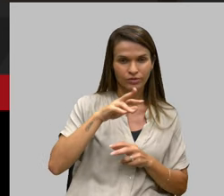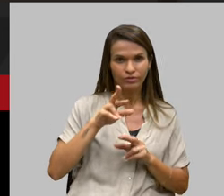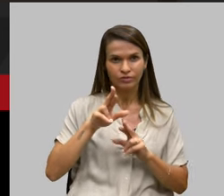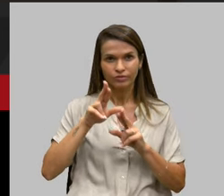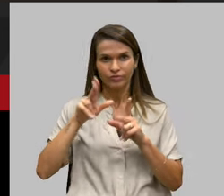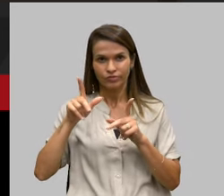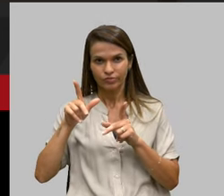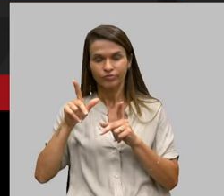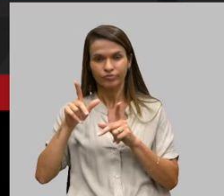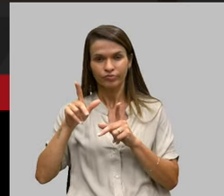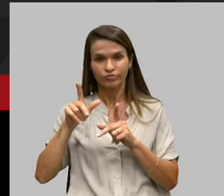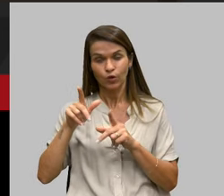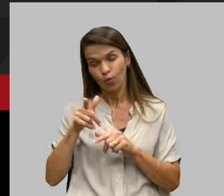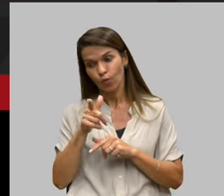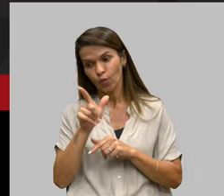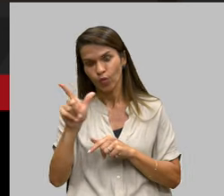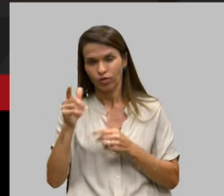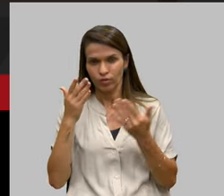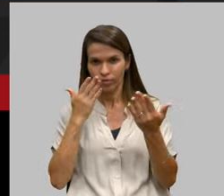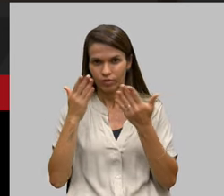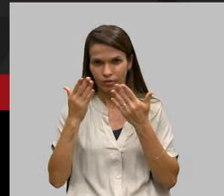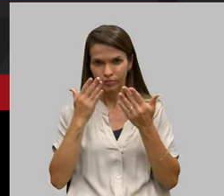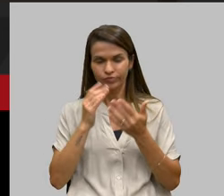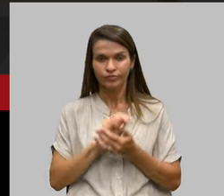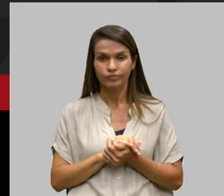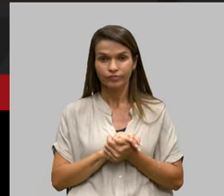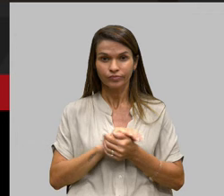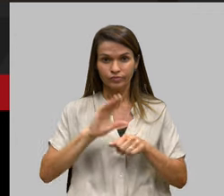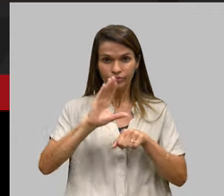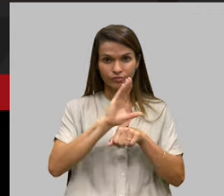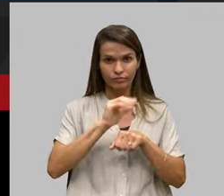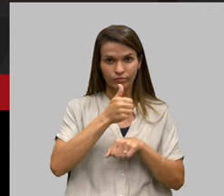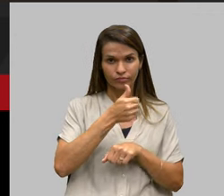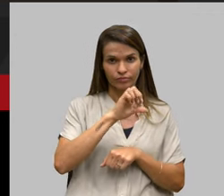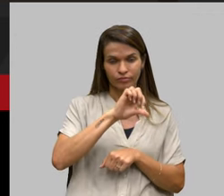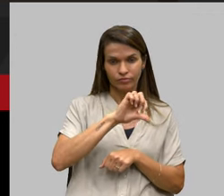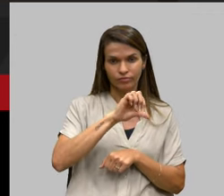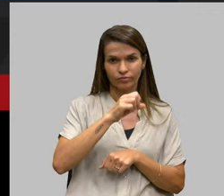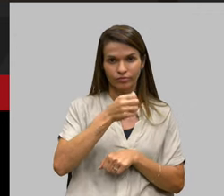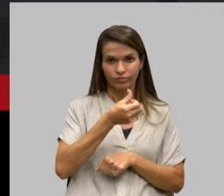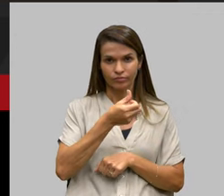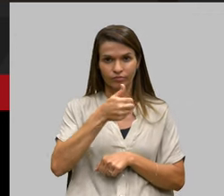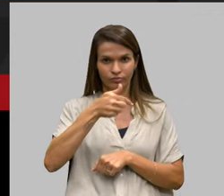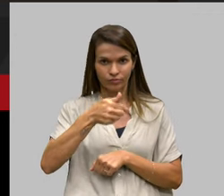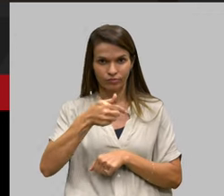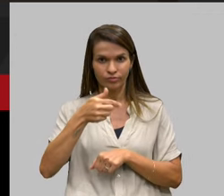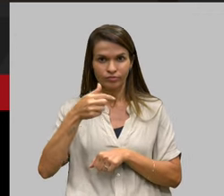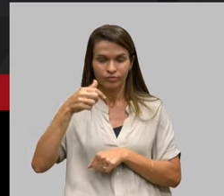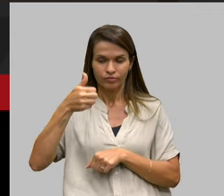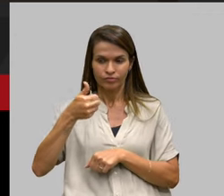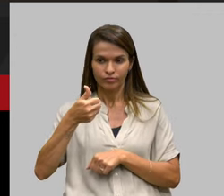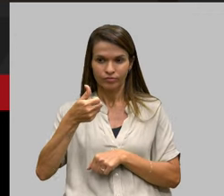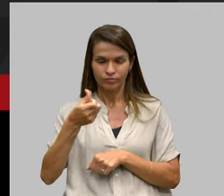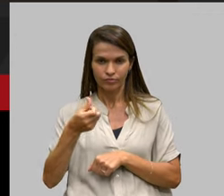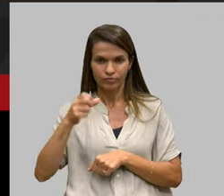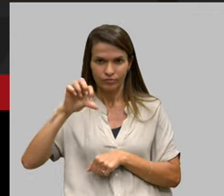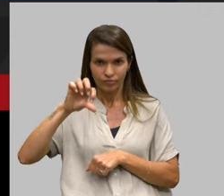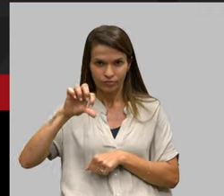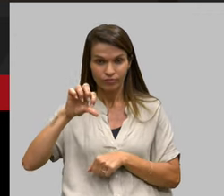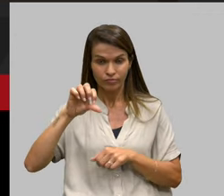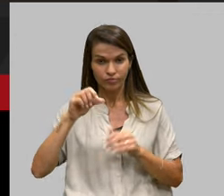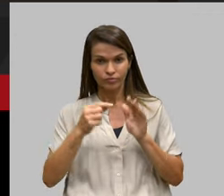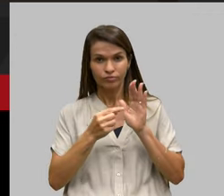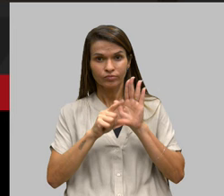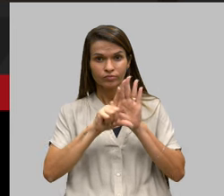atividades no regime geral a Constituição de 1967 1969 traz que a lei